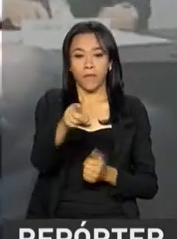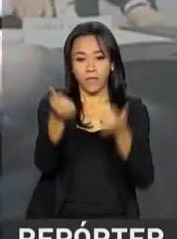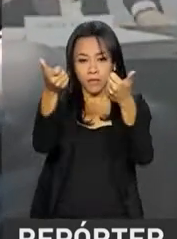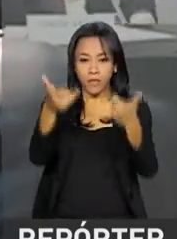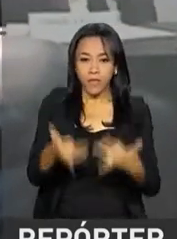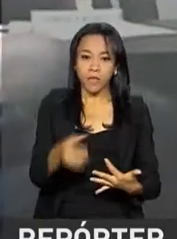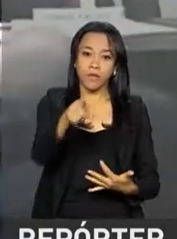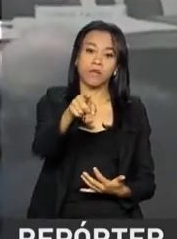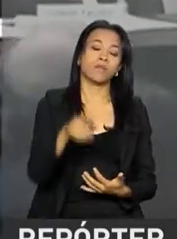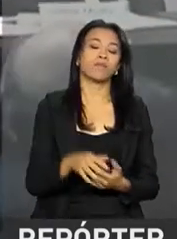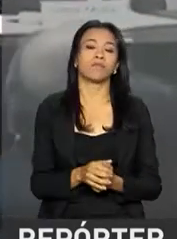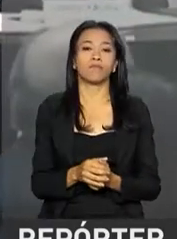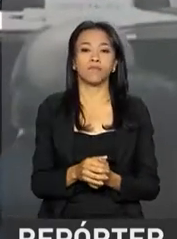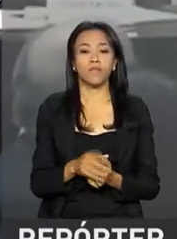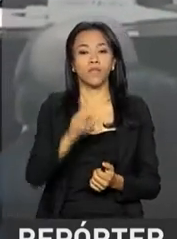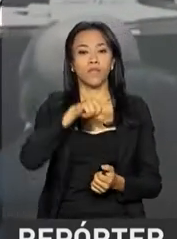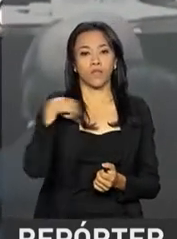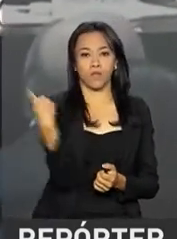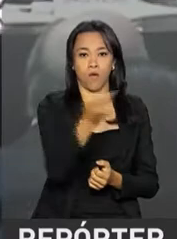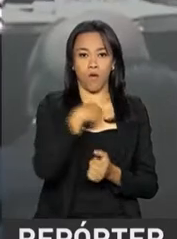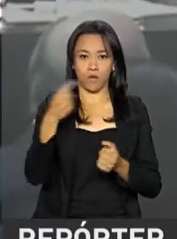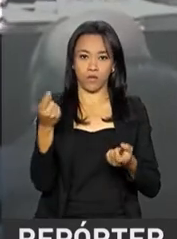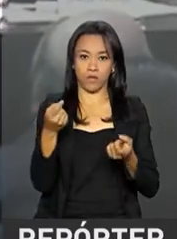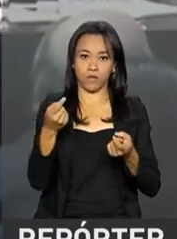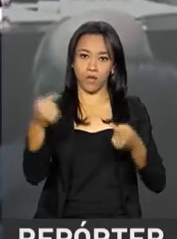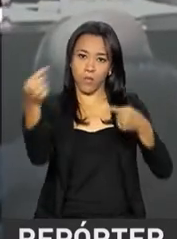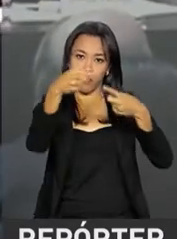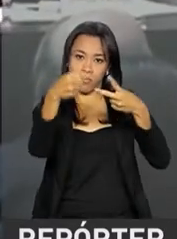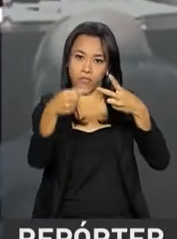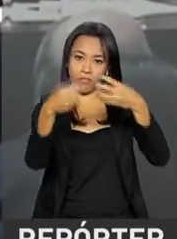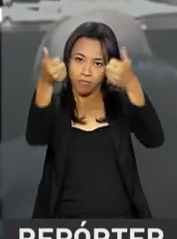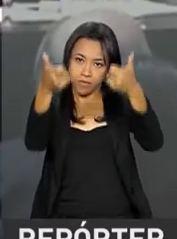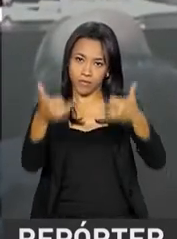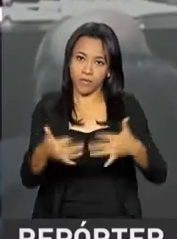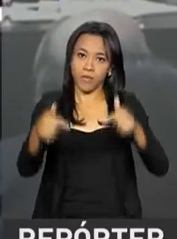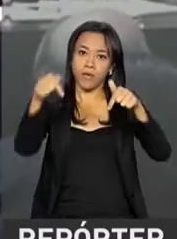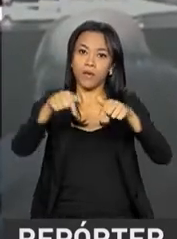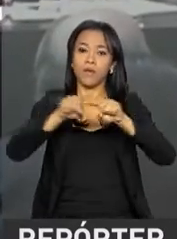mais que nós estamos colocando para